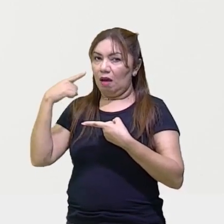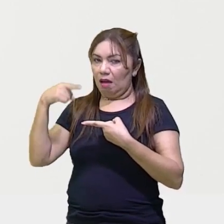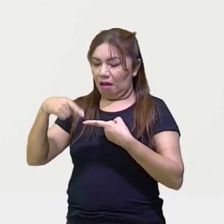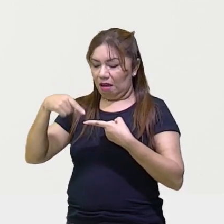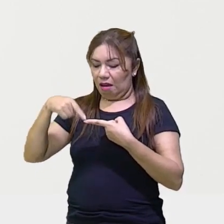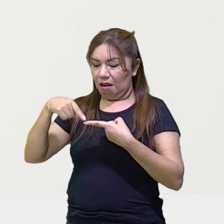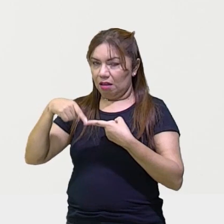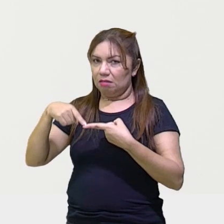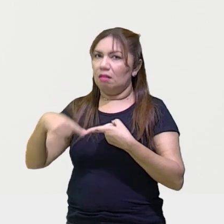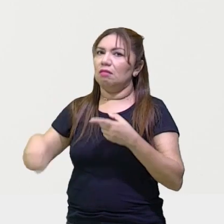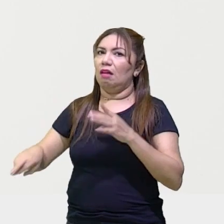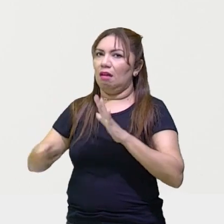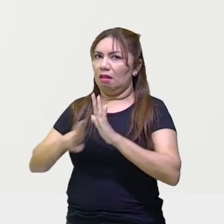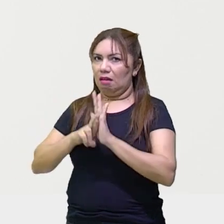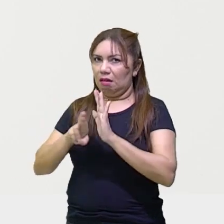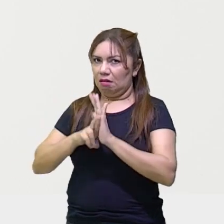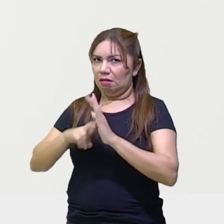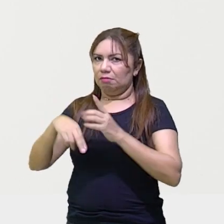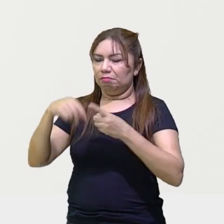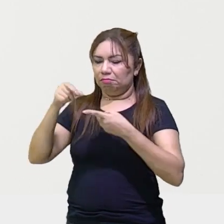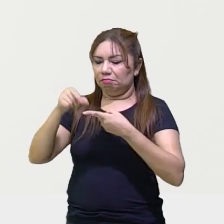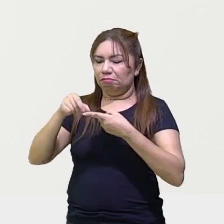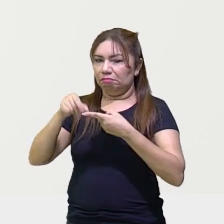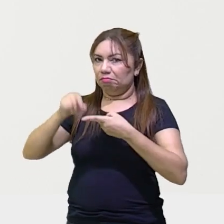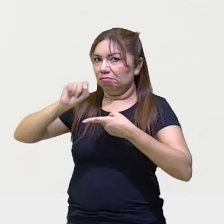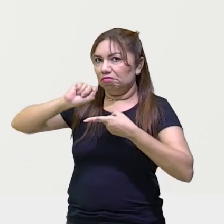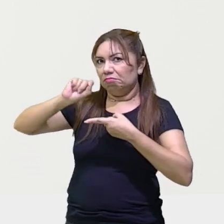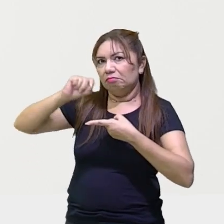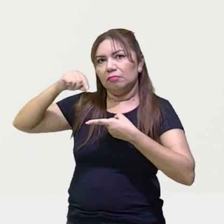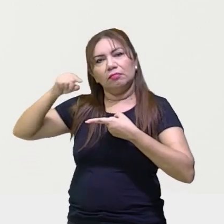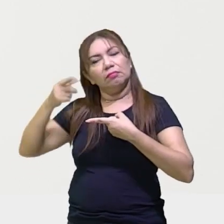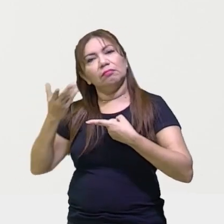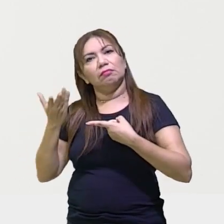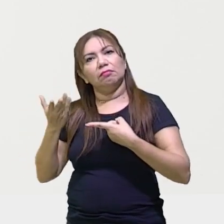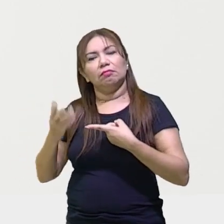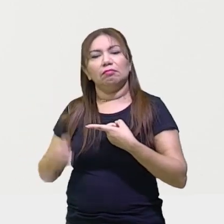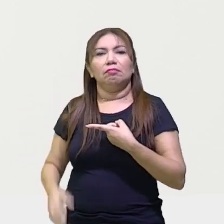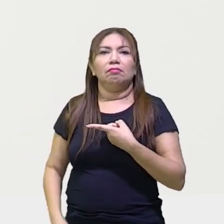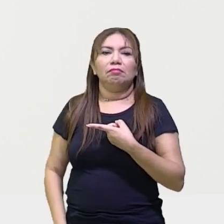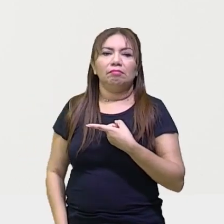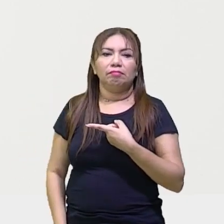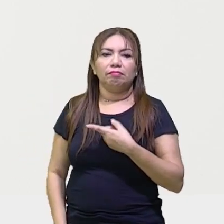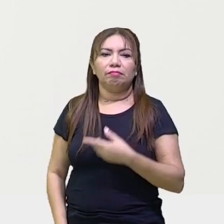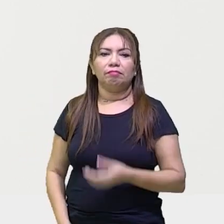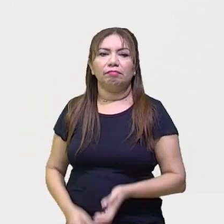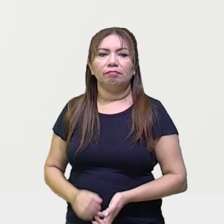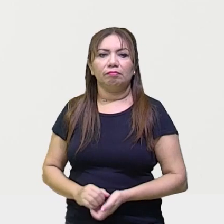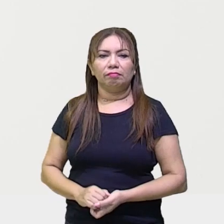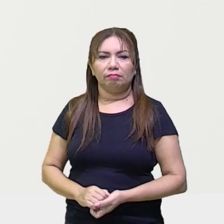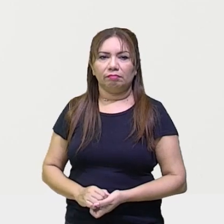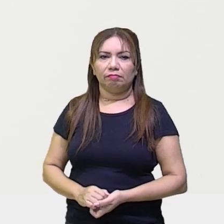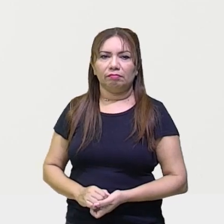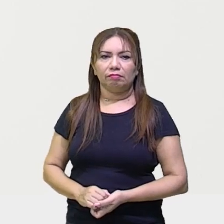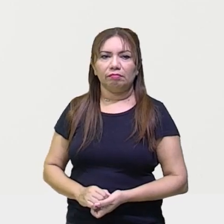É a mesma regra das paroxítonas, mas elas são com terminações diferentes. Vamos para a segunda questão.